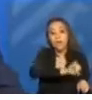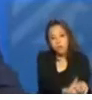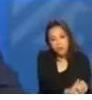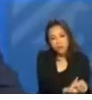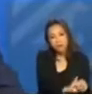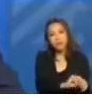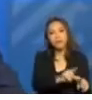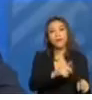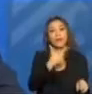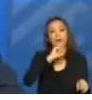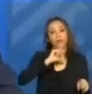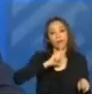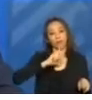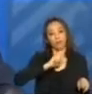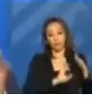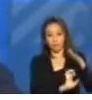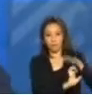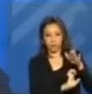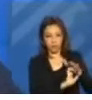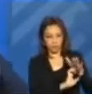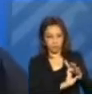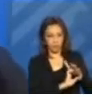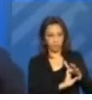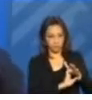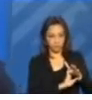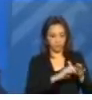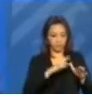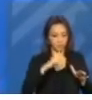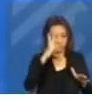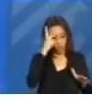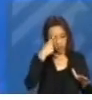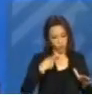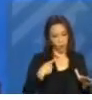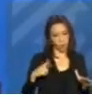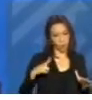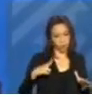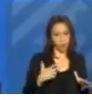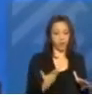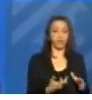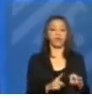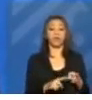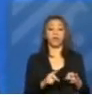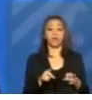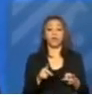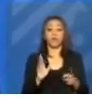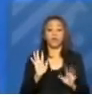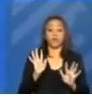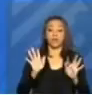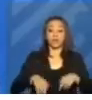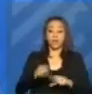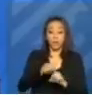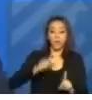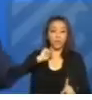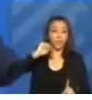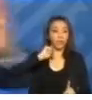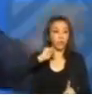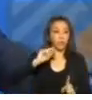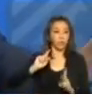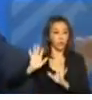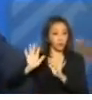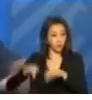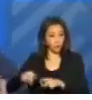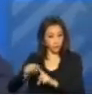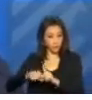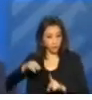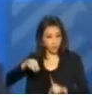para cadastro único fora a Bolsa Família. Então, tanto a data do final de abril quanto o final de maio vale para todo